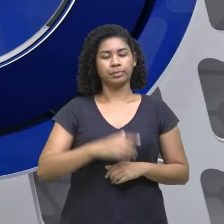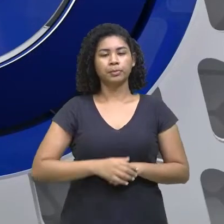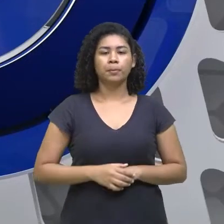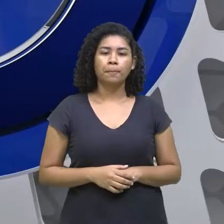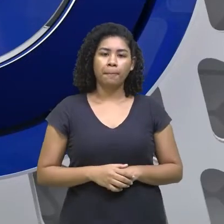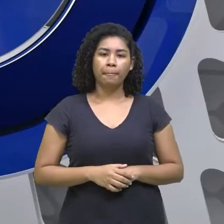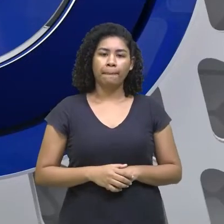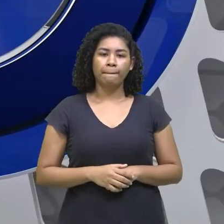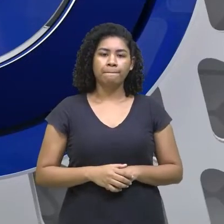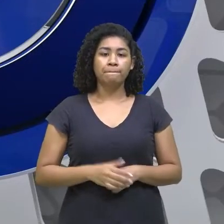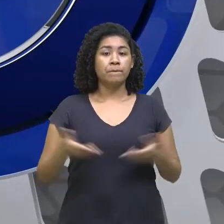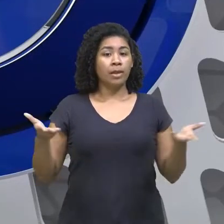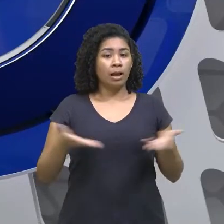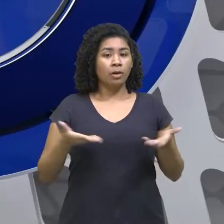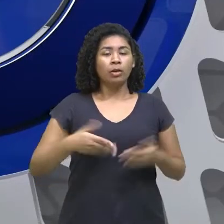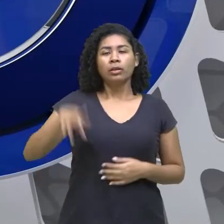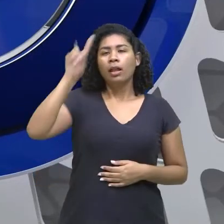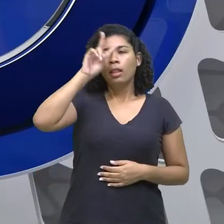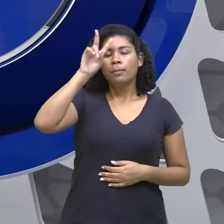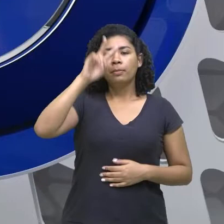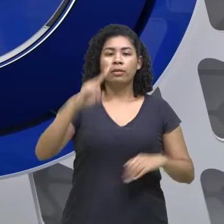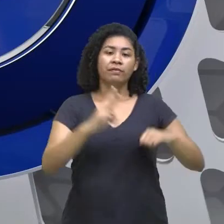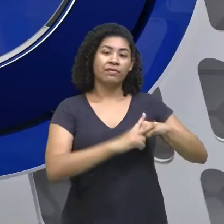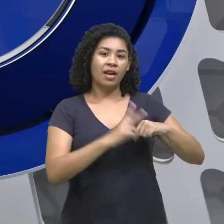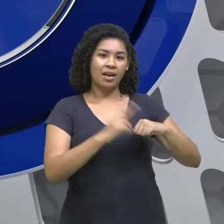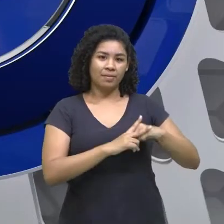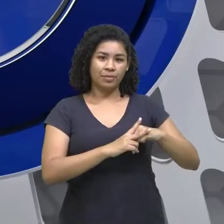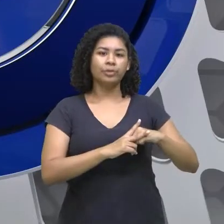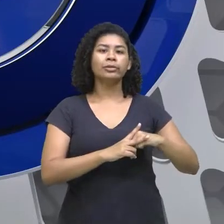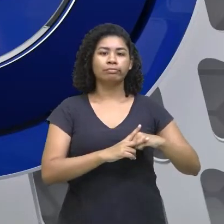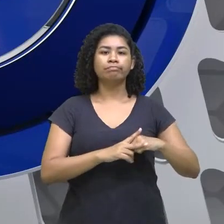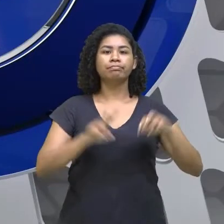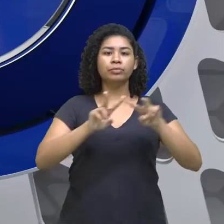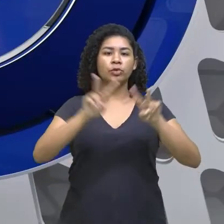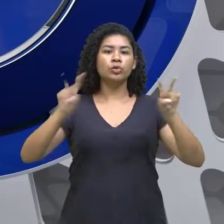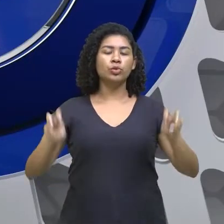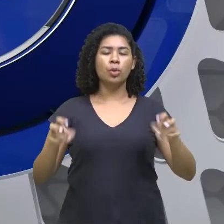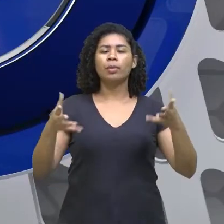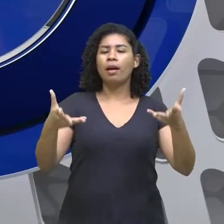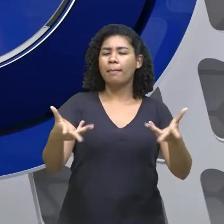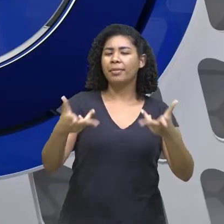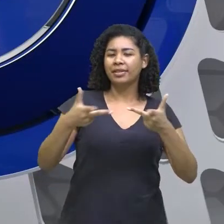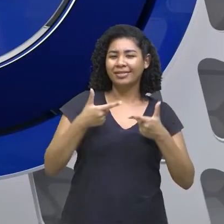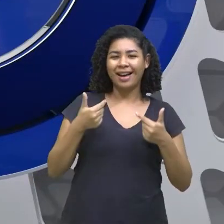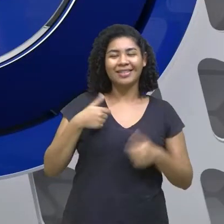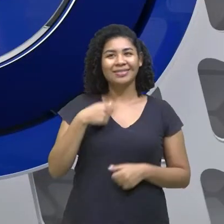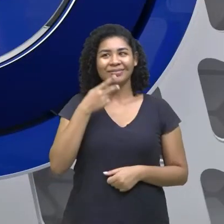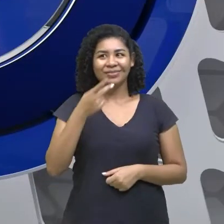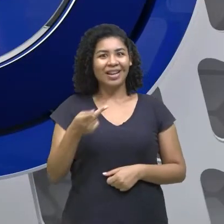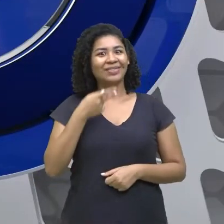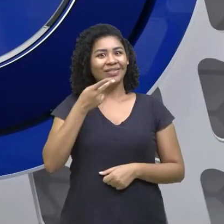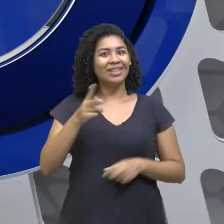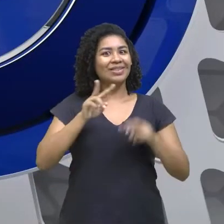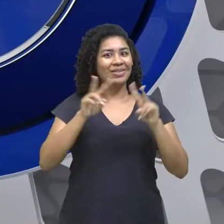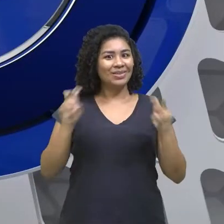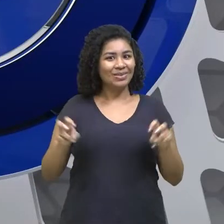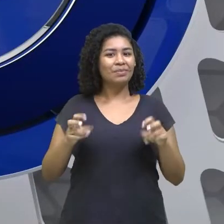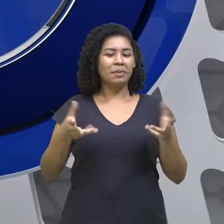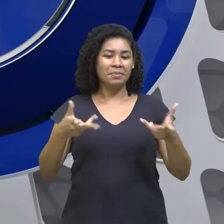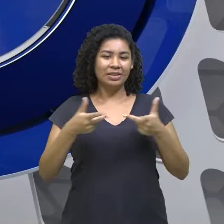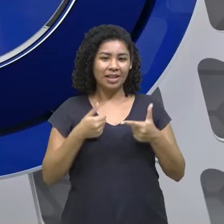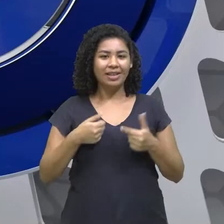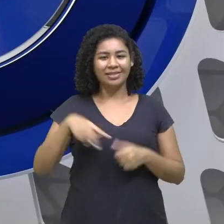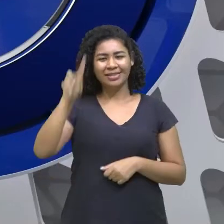E agora a gente vai relembrar alguns verbos, né, que falam sobre habilidades. Eu estou falando tanto sobre isso, né? Vocês já viram um pouquinho deles com a